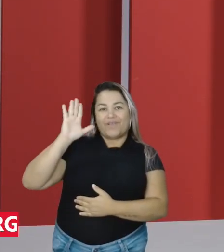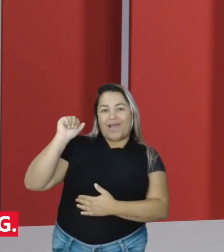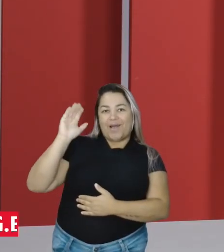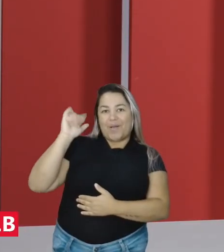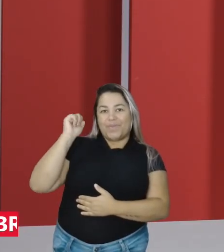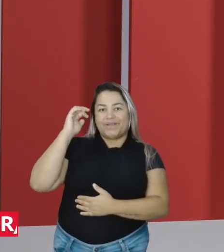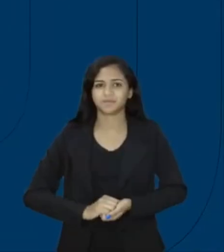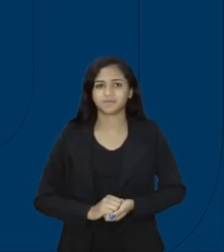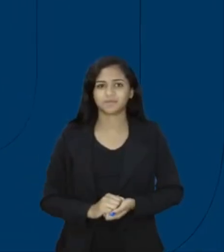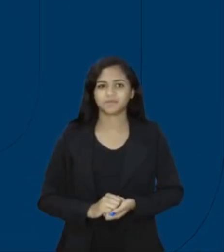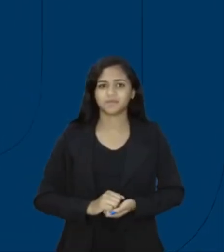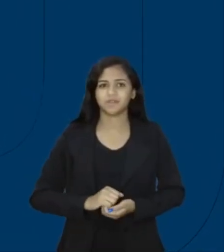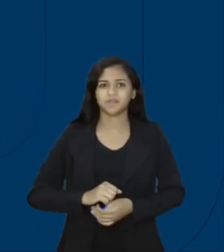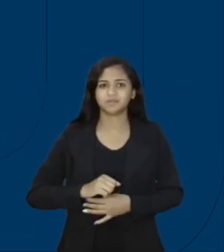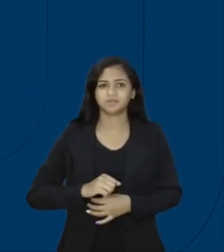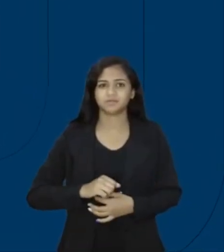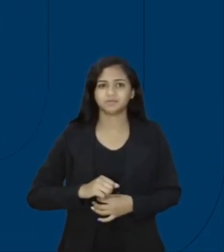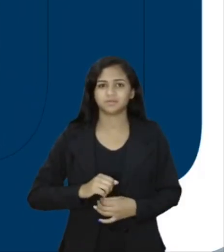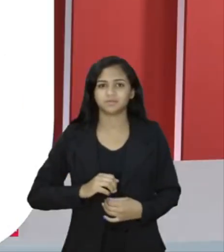amanhã.